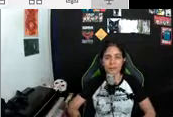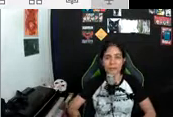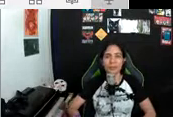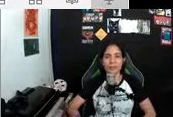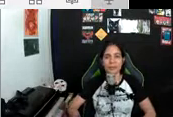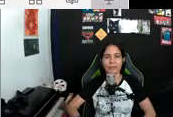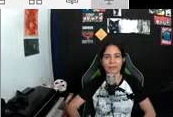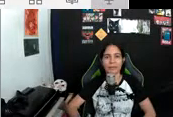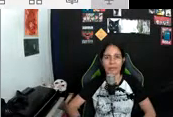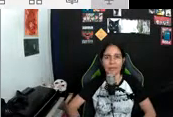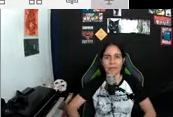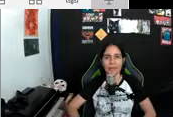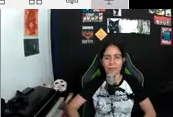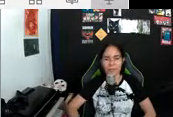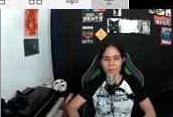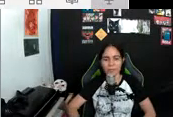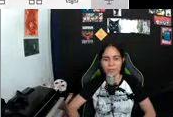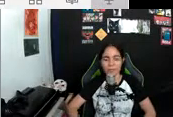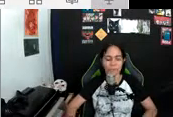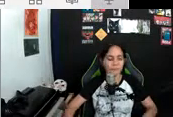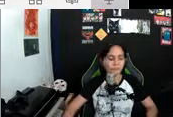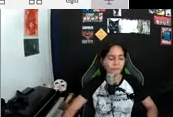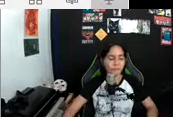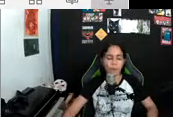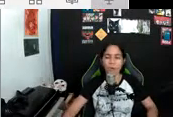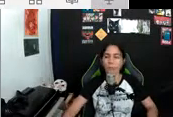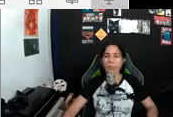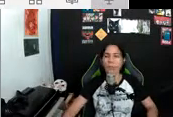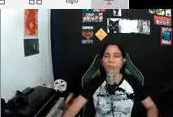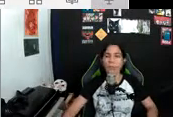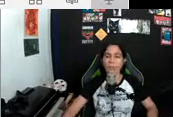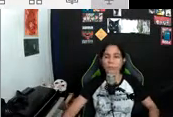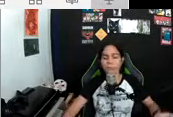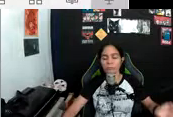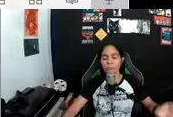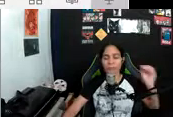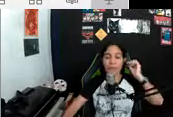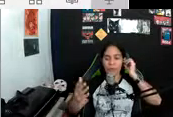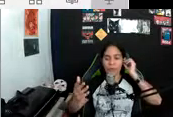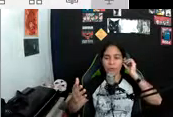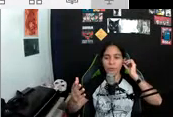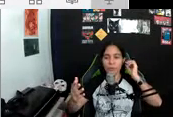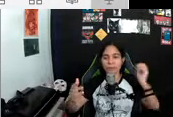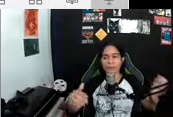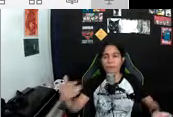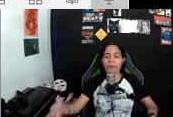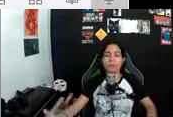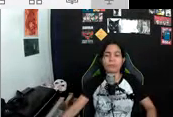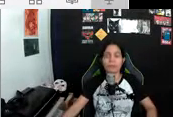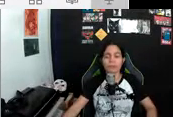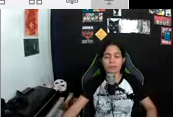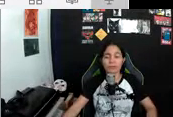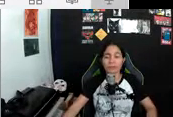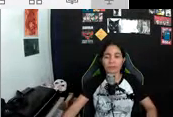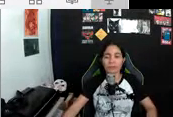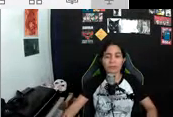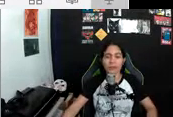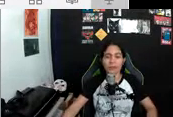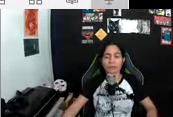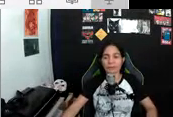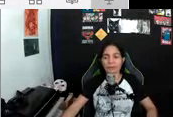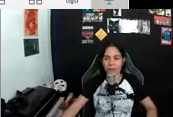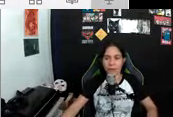um, vamos dizer assim, entenda, né, até onde vai o seu quadrado. Então, aqui na turma, por exemplo, tem muitas pessoas